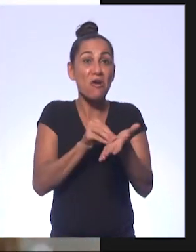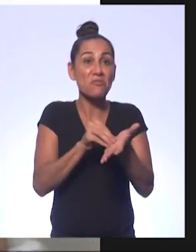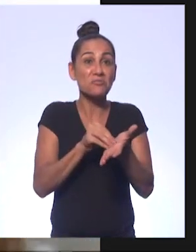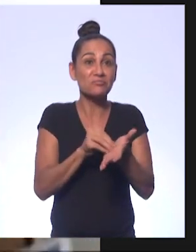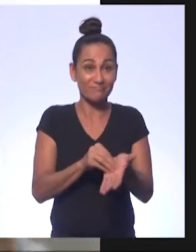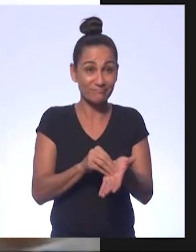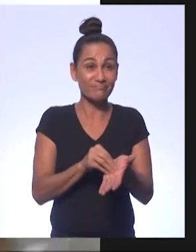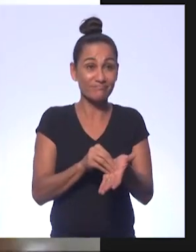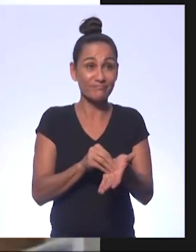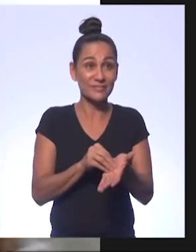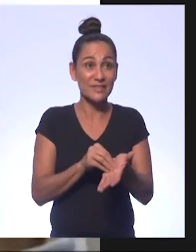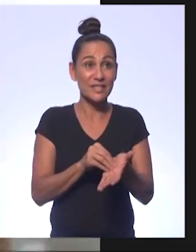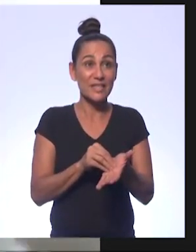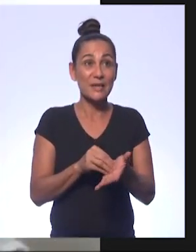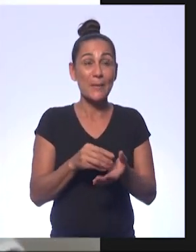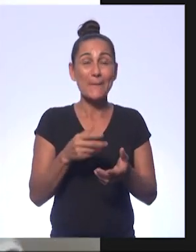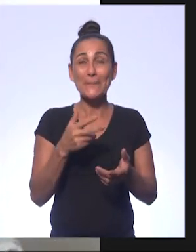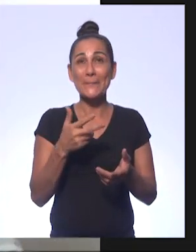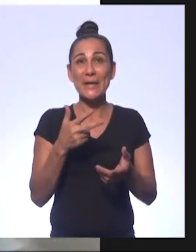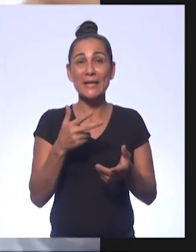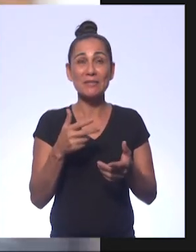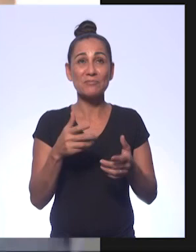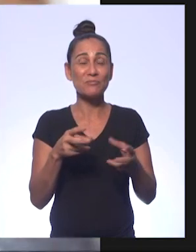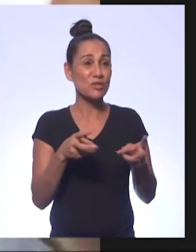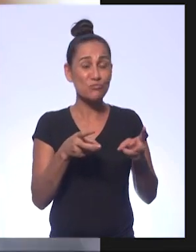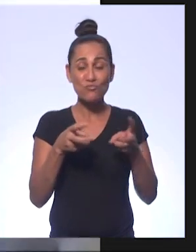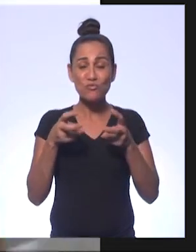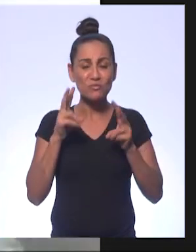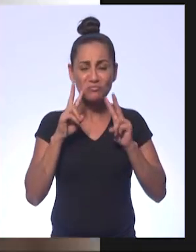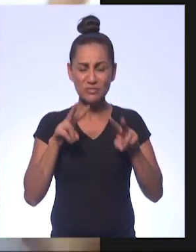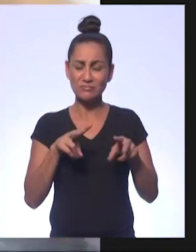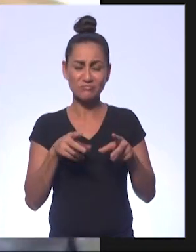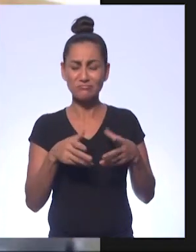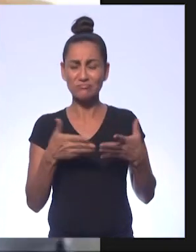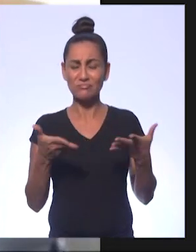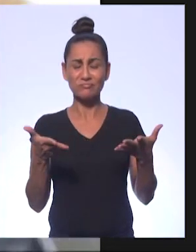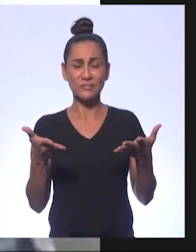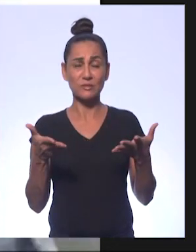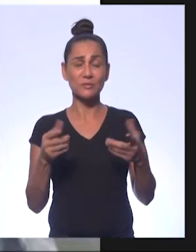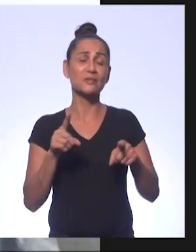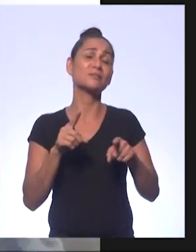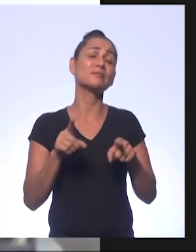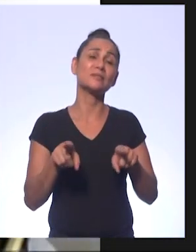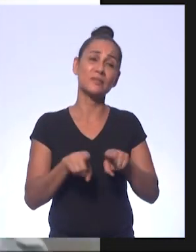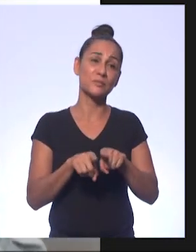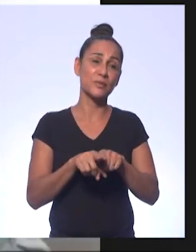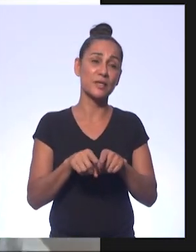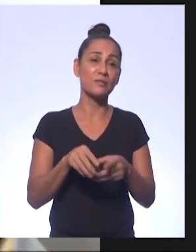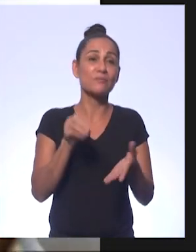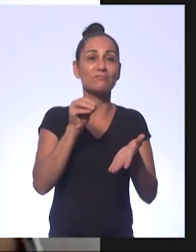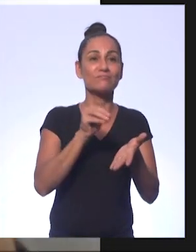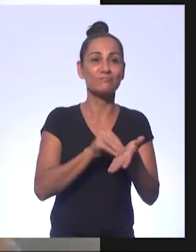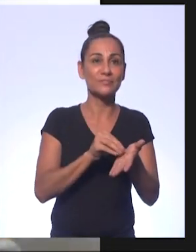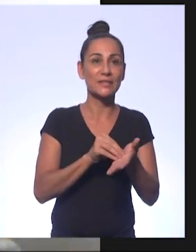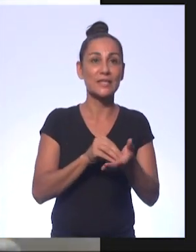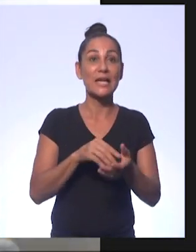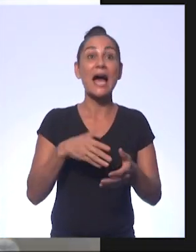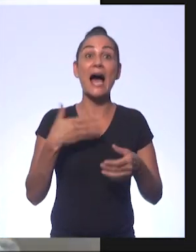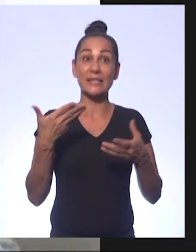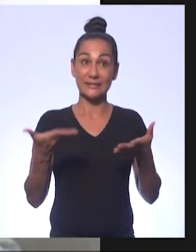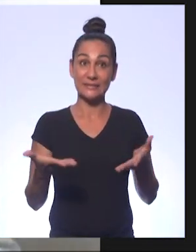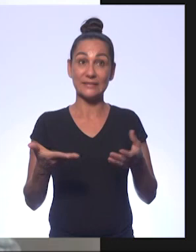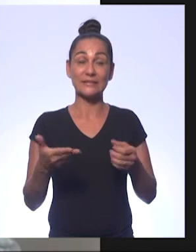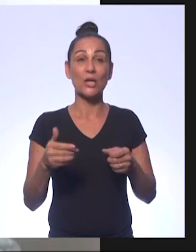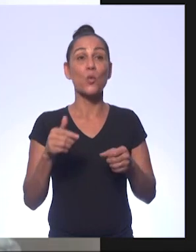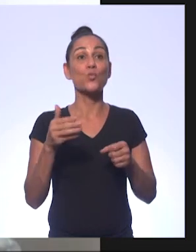coisa que não chama muita atenção. Não posso dizer que está ruim, mas também não foi. O terceiro nível, esse sim, esse é um